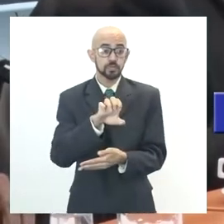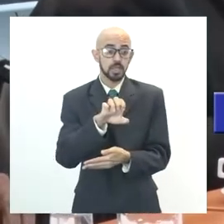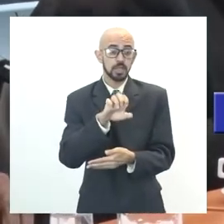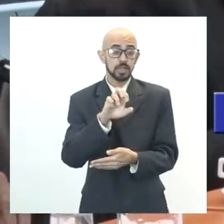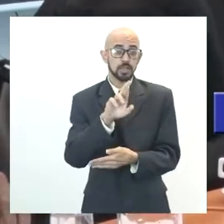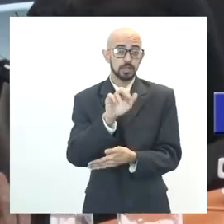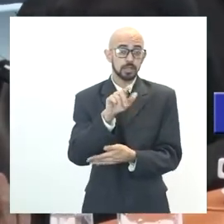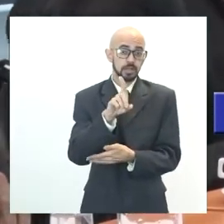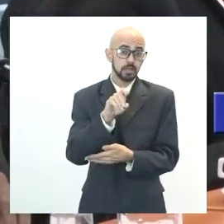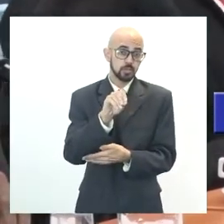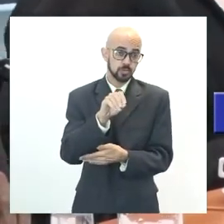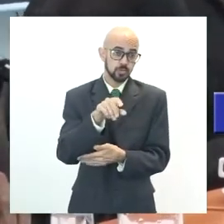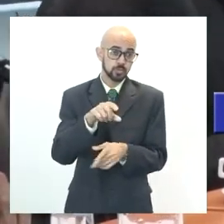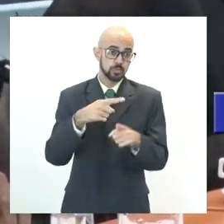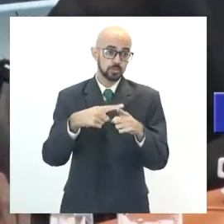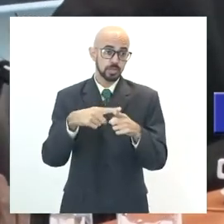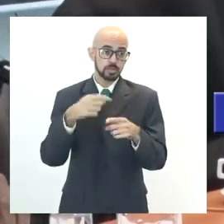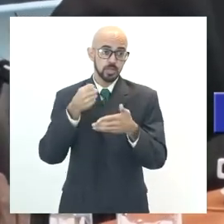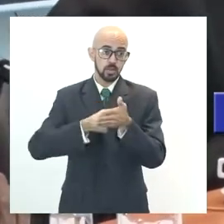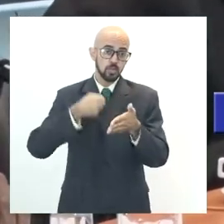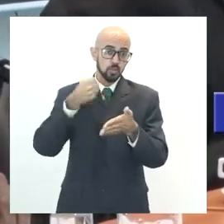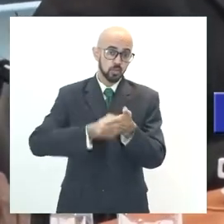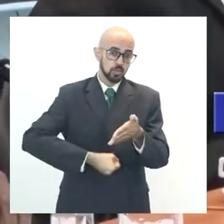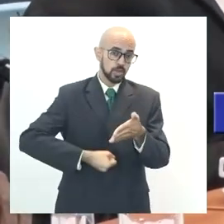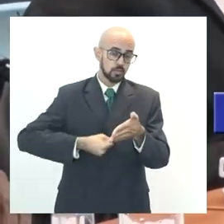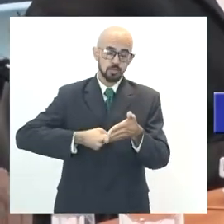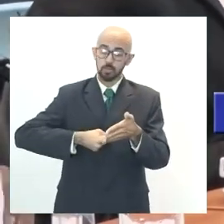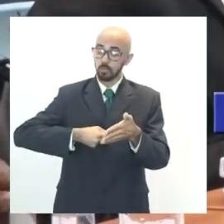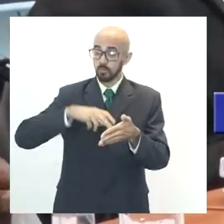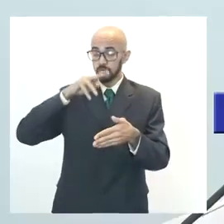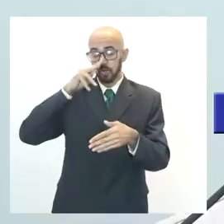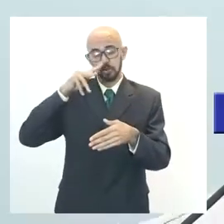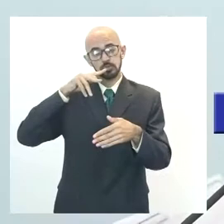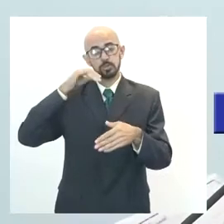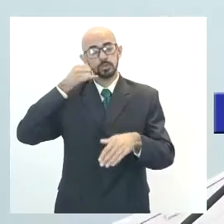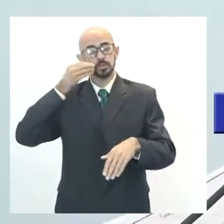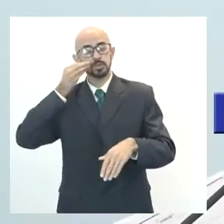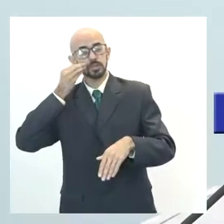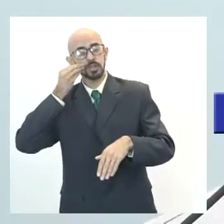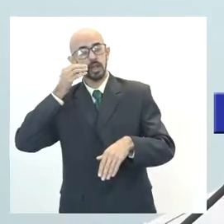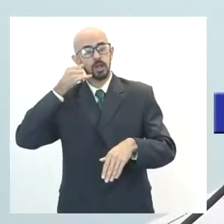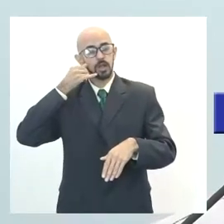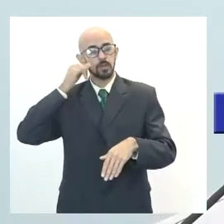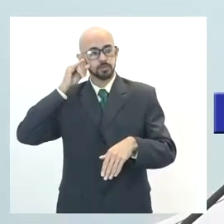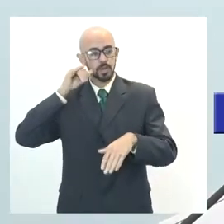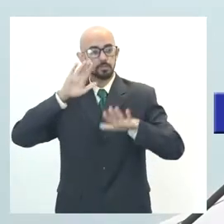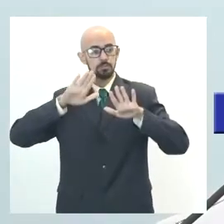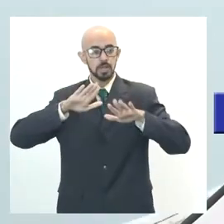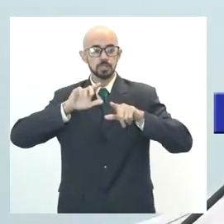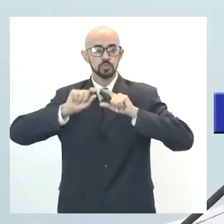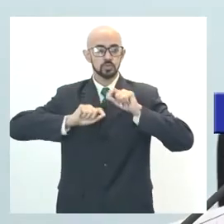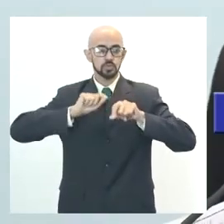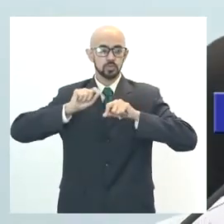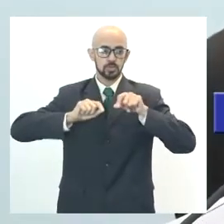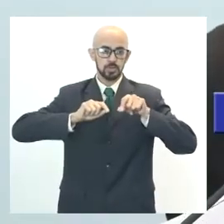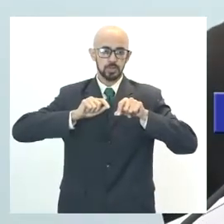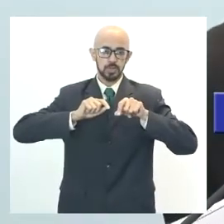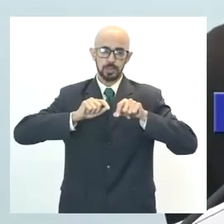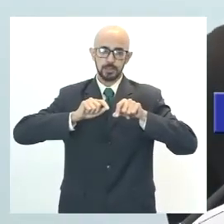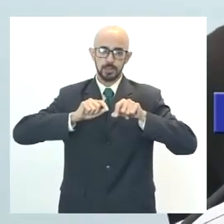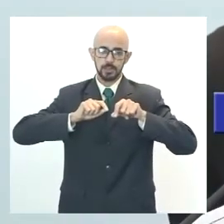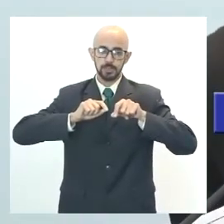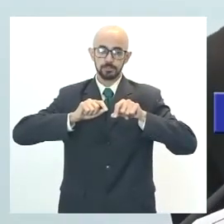a luta foi muito grande para evitar impedir mas o rolo compressor é muito